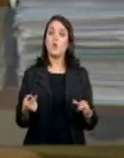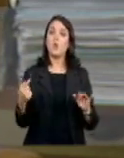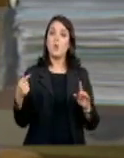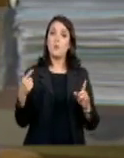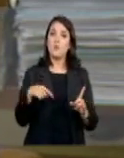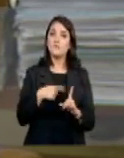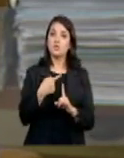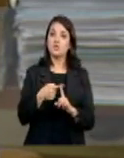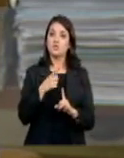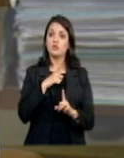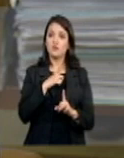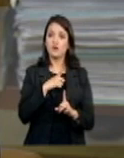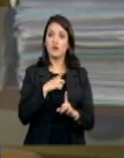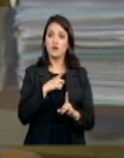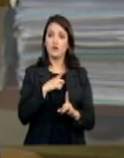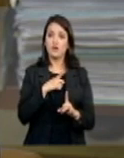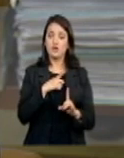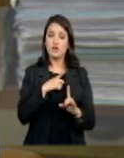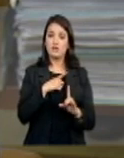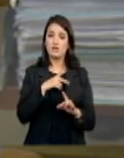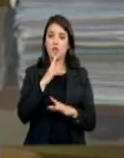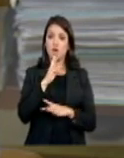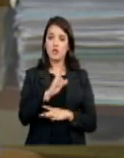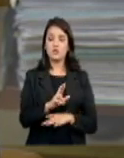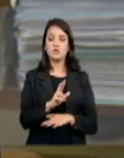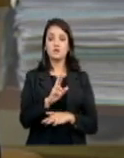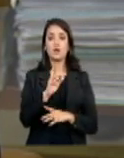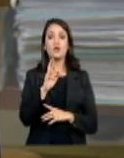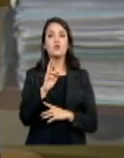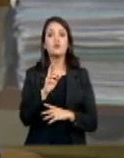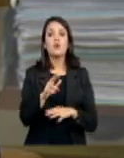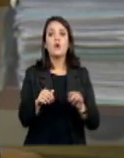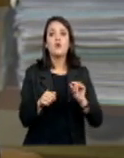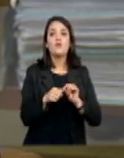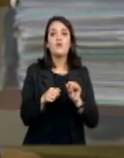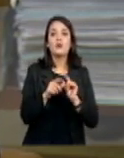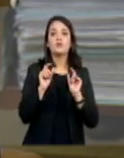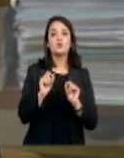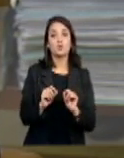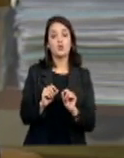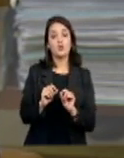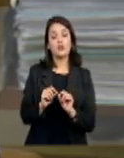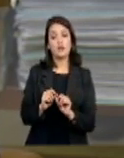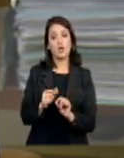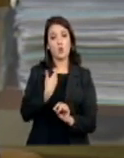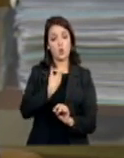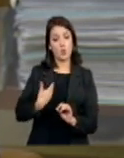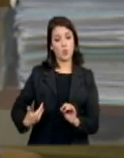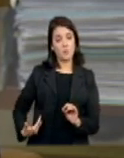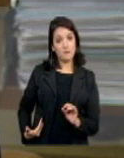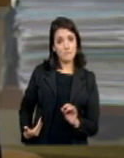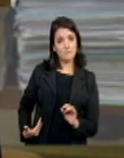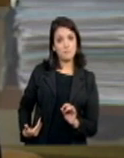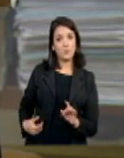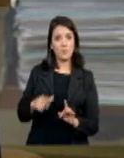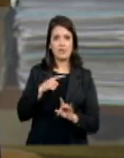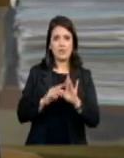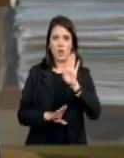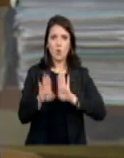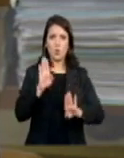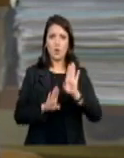daí resultante certamente inibirá o poder público de um terá passado dos limites